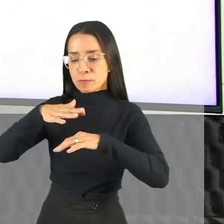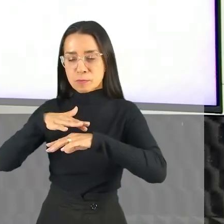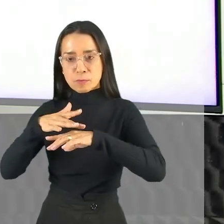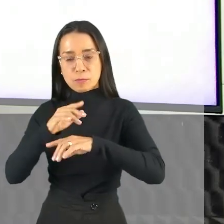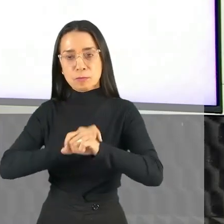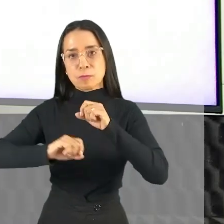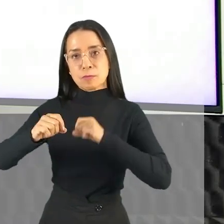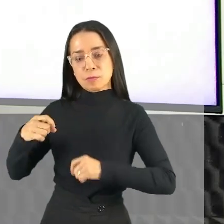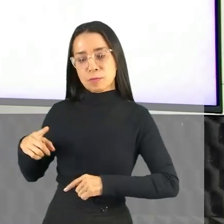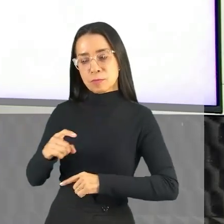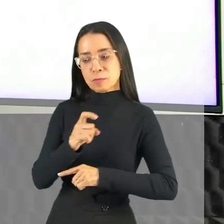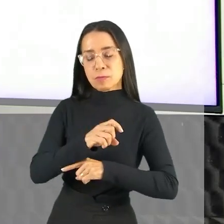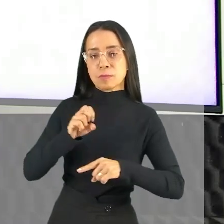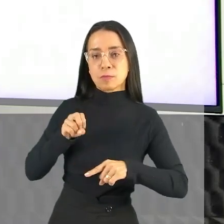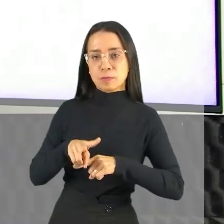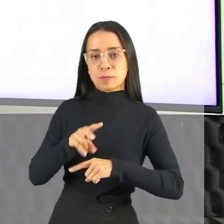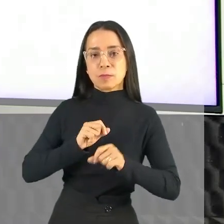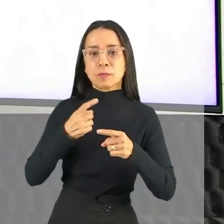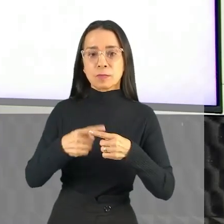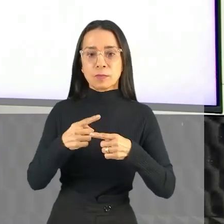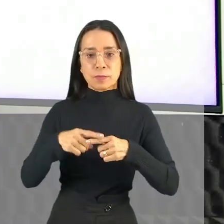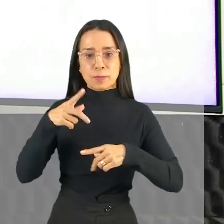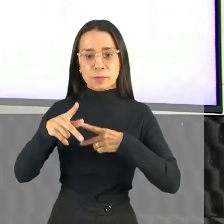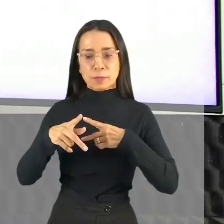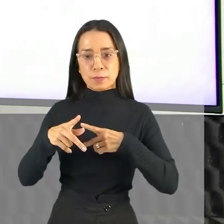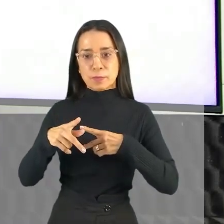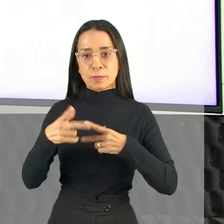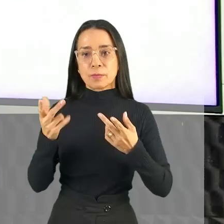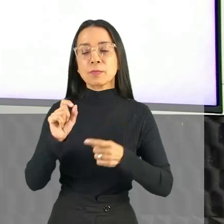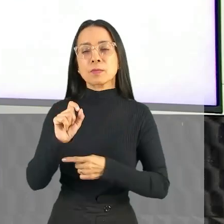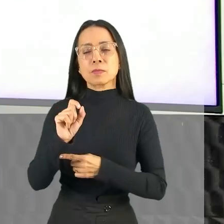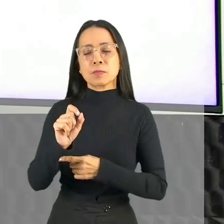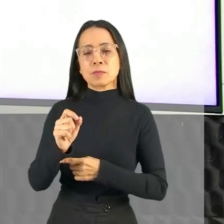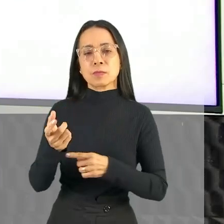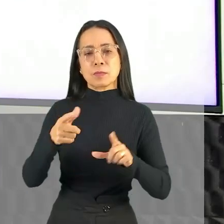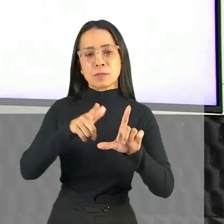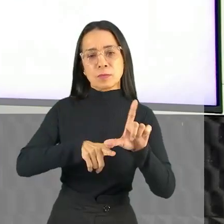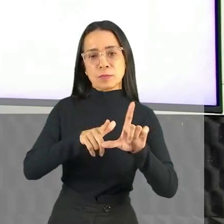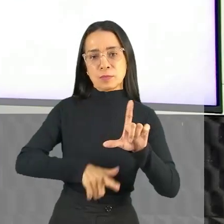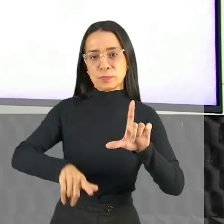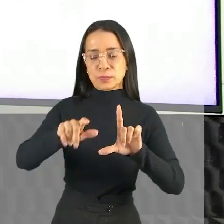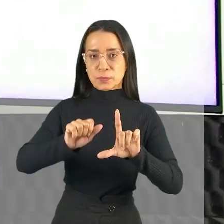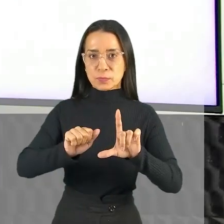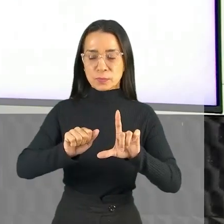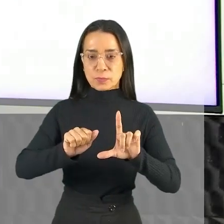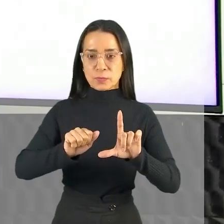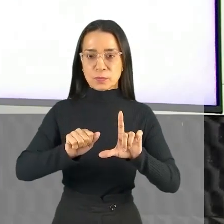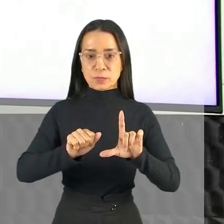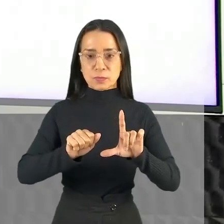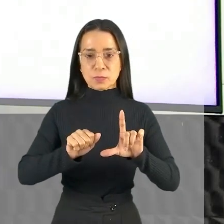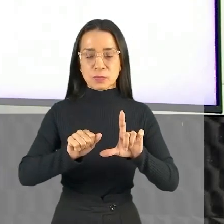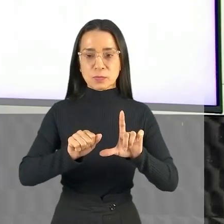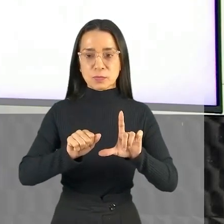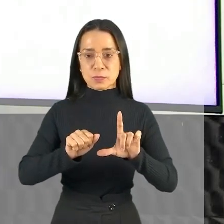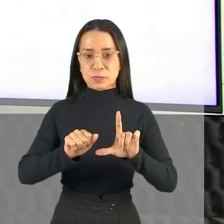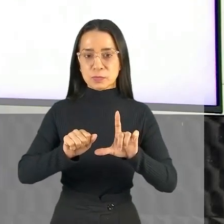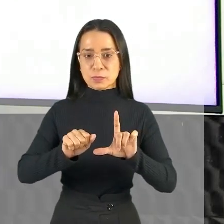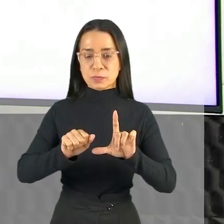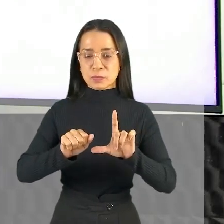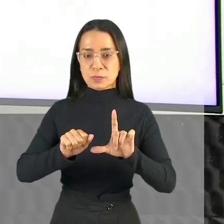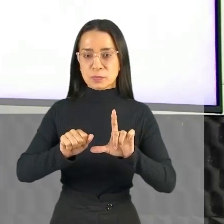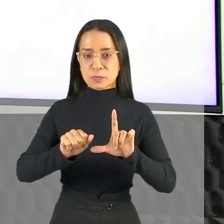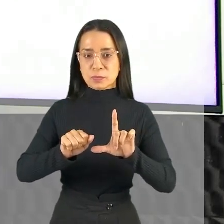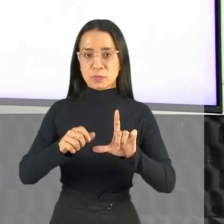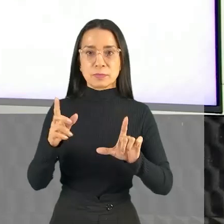ambientes com grande complexidade e grande diversidade biológica apresentam menores taxas de infecção e menor gama de